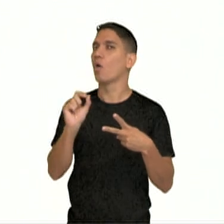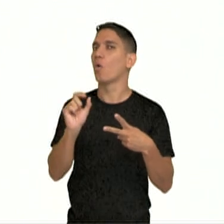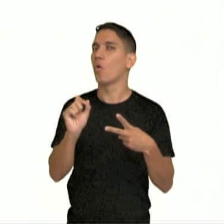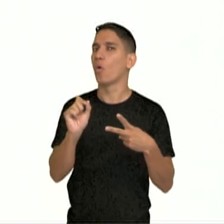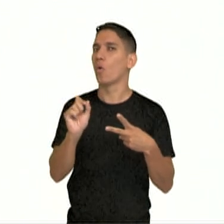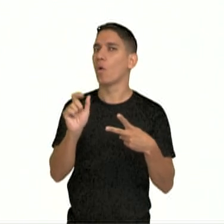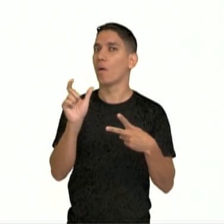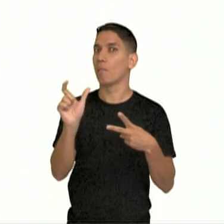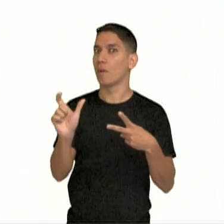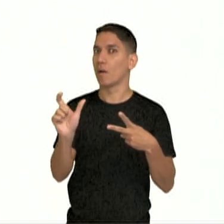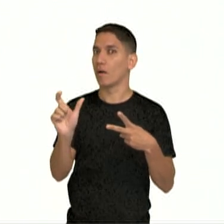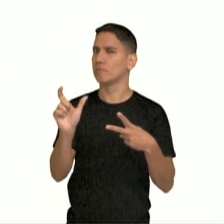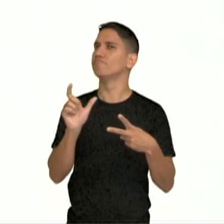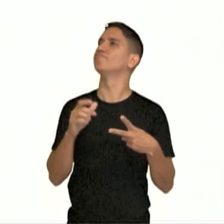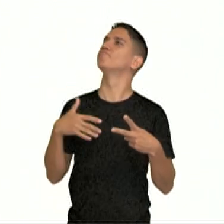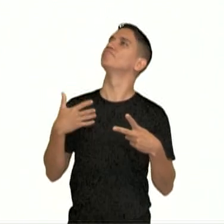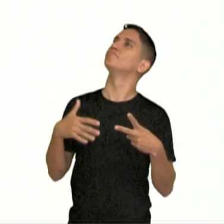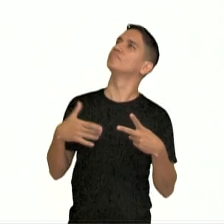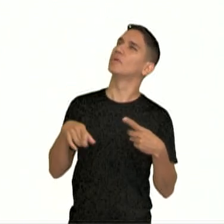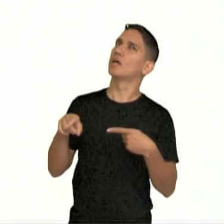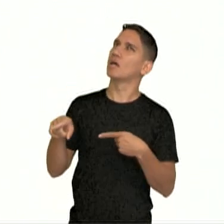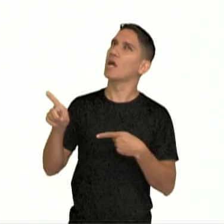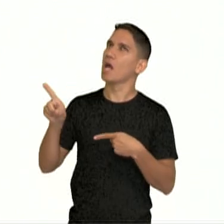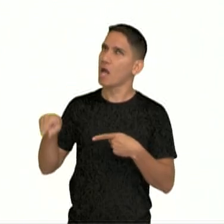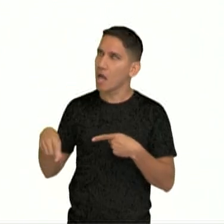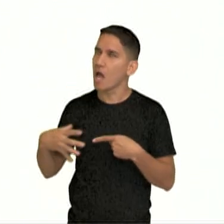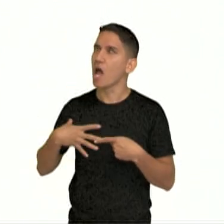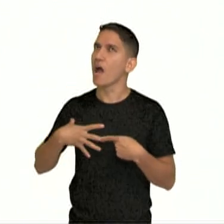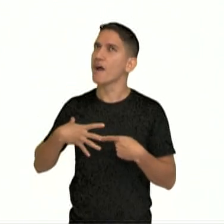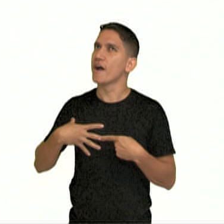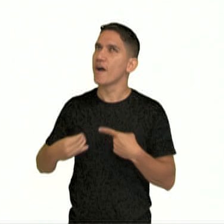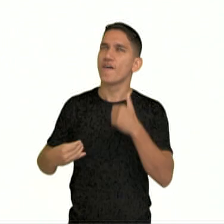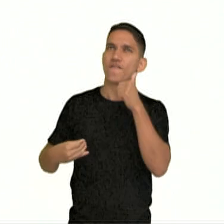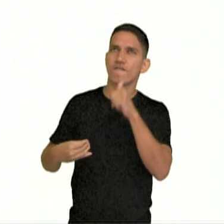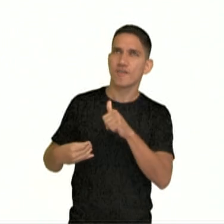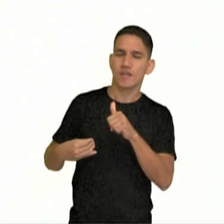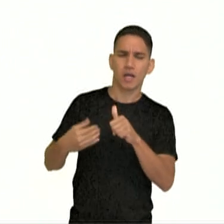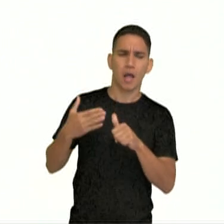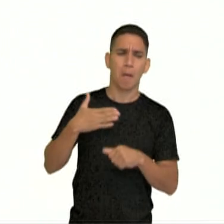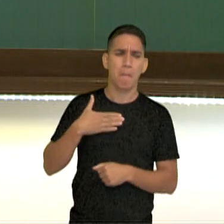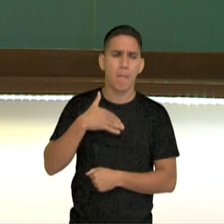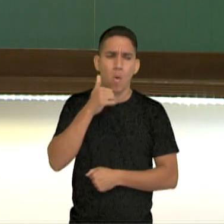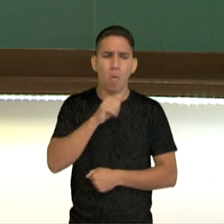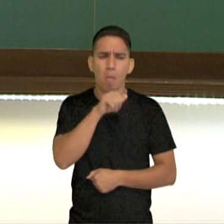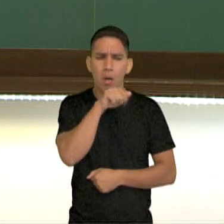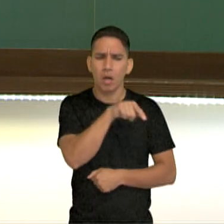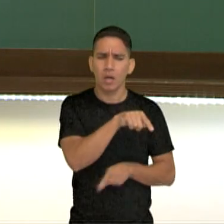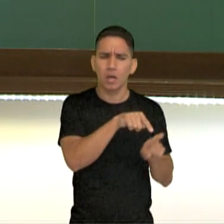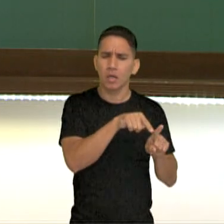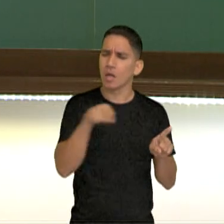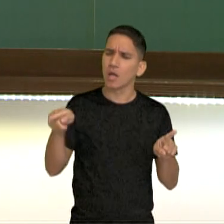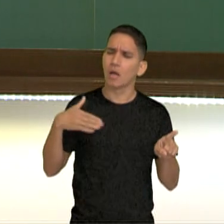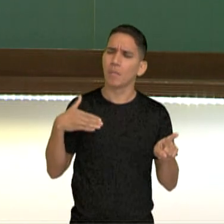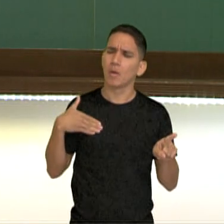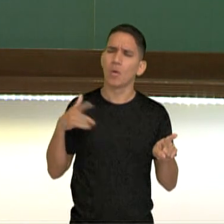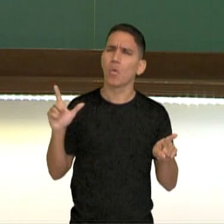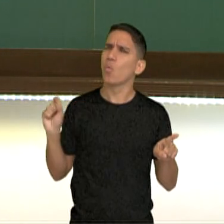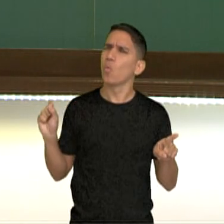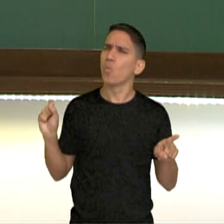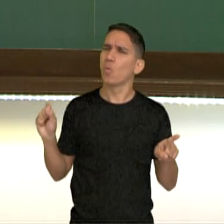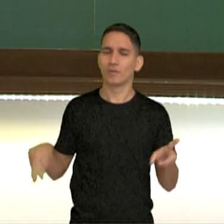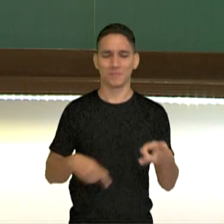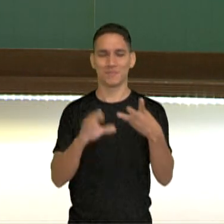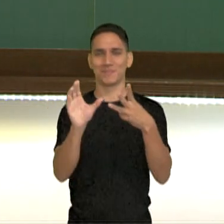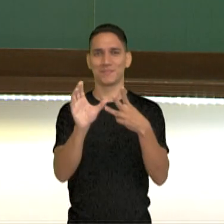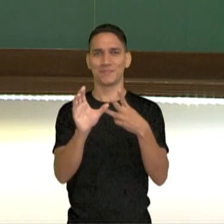daughter, mom's, a filha da minha mãe. She is my, o que ela é minha? E